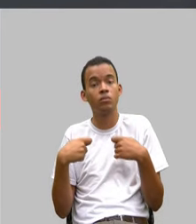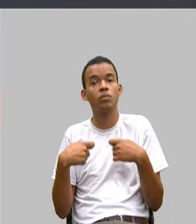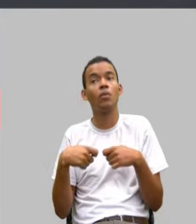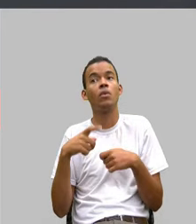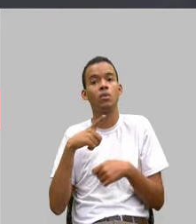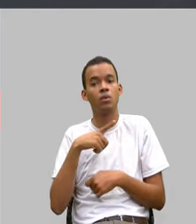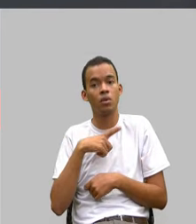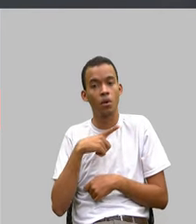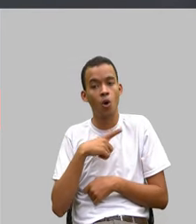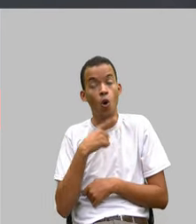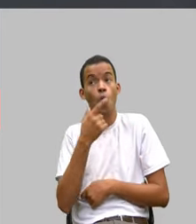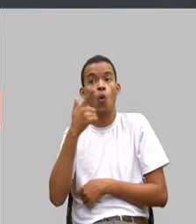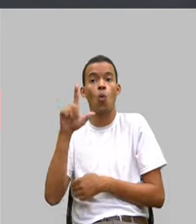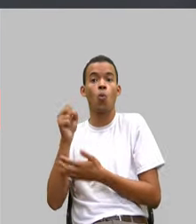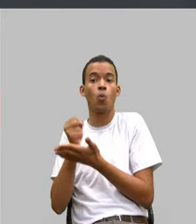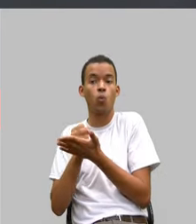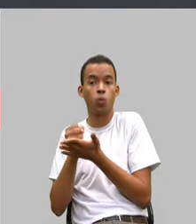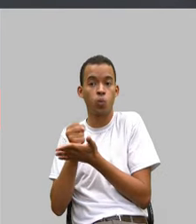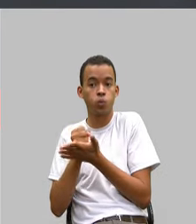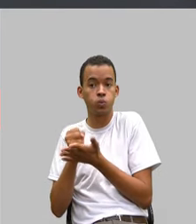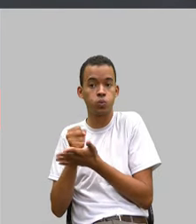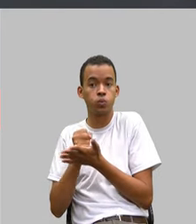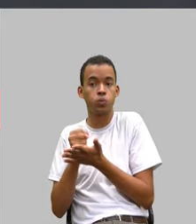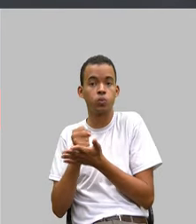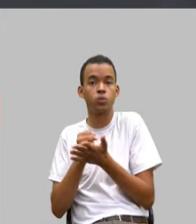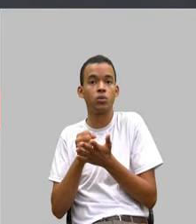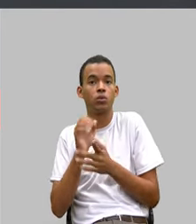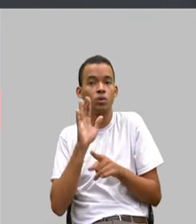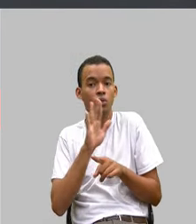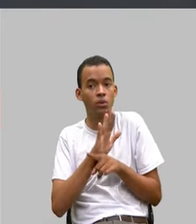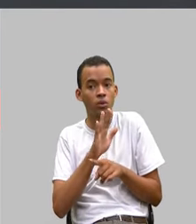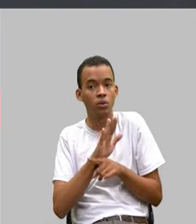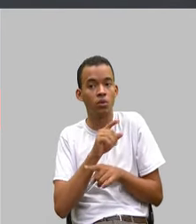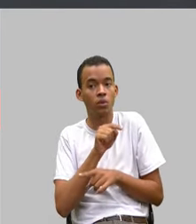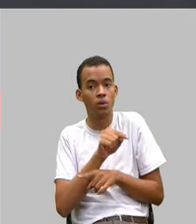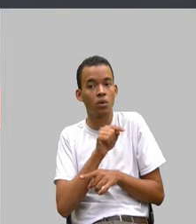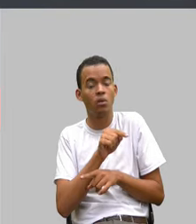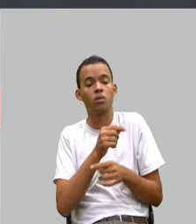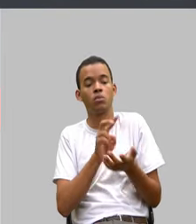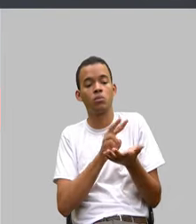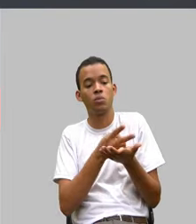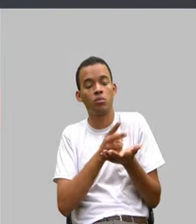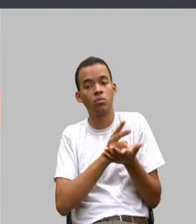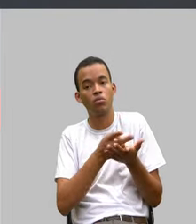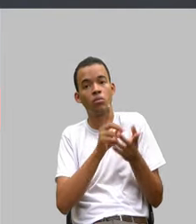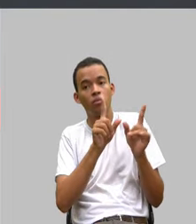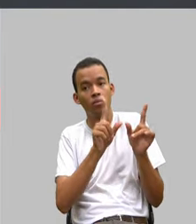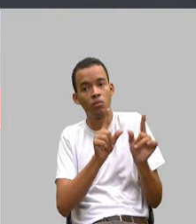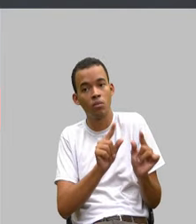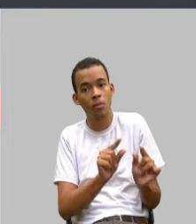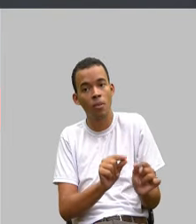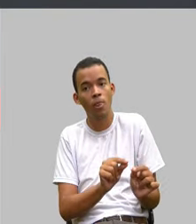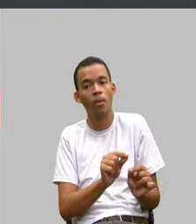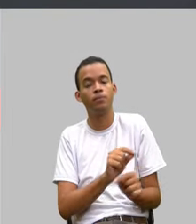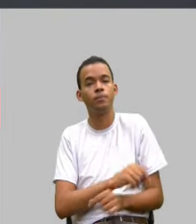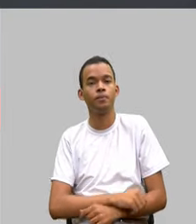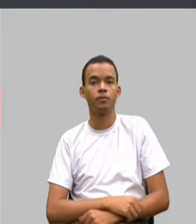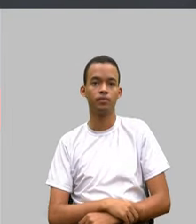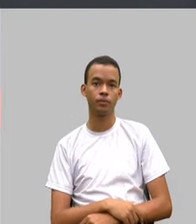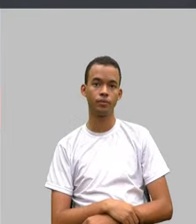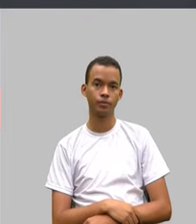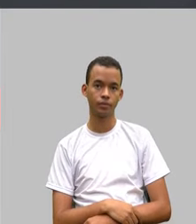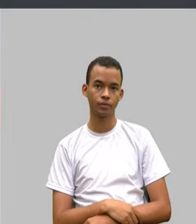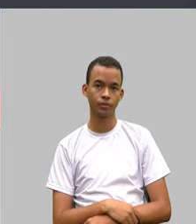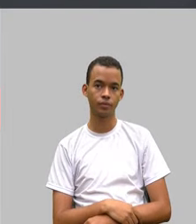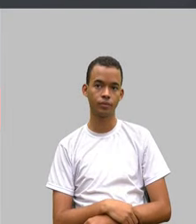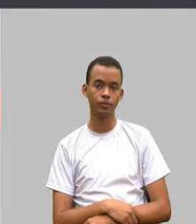essa queimadura aqui eh me chamou atenção e o o que que eu fiz eu coloquei um alarma alarme no meu